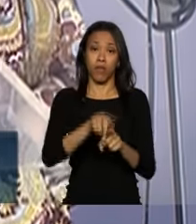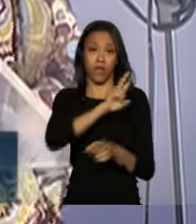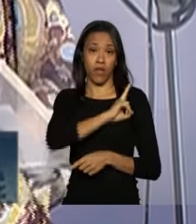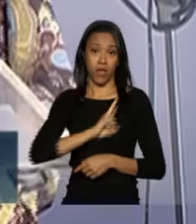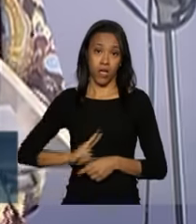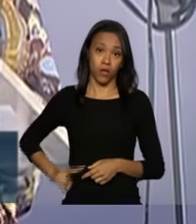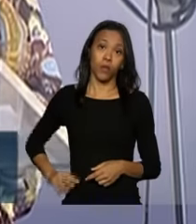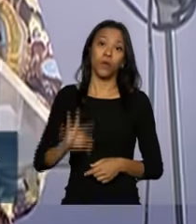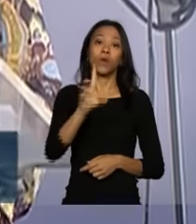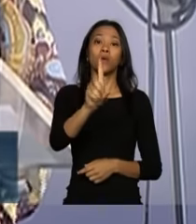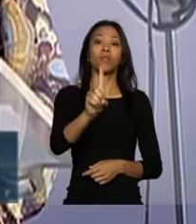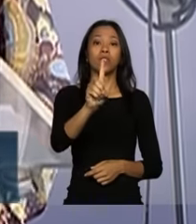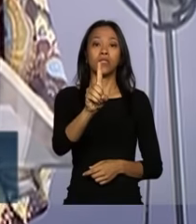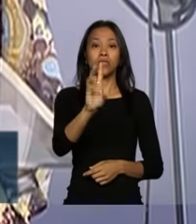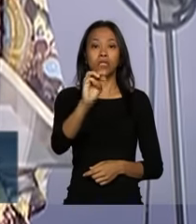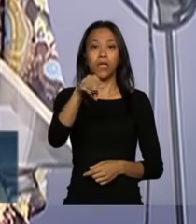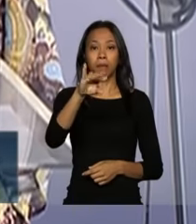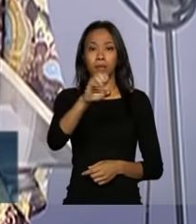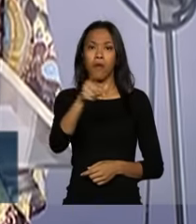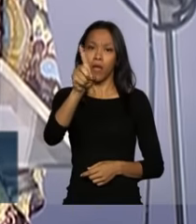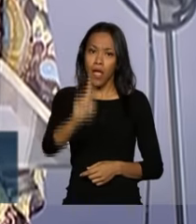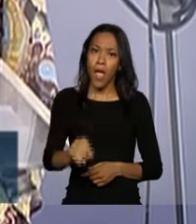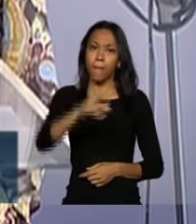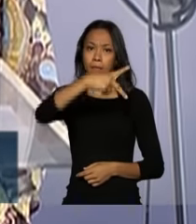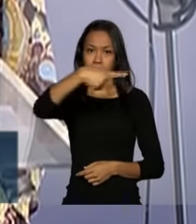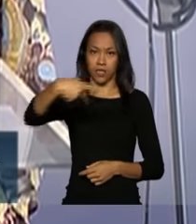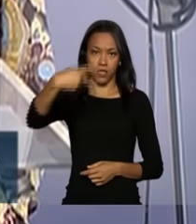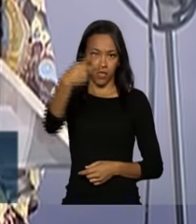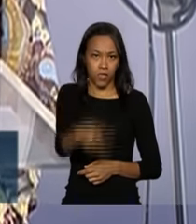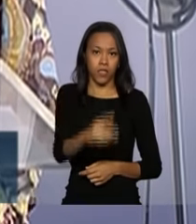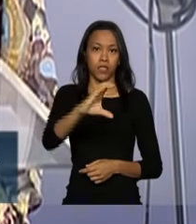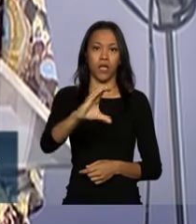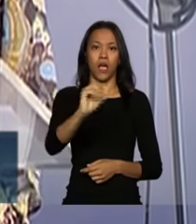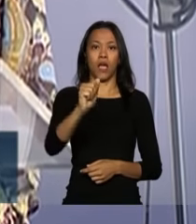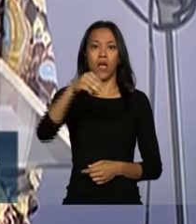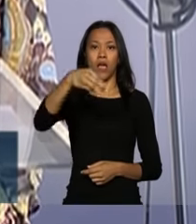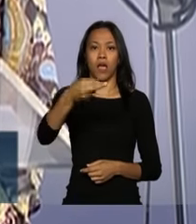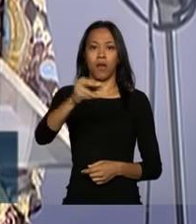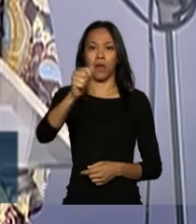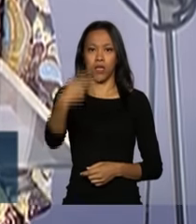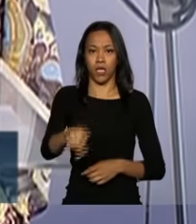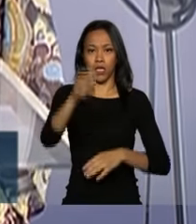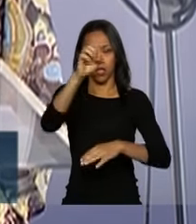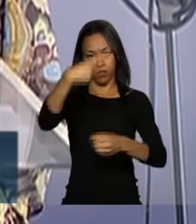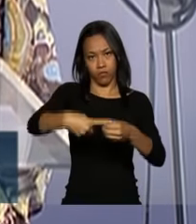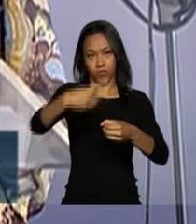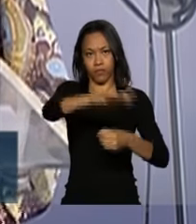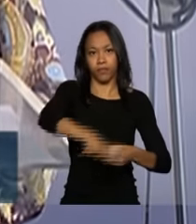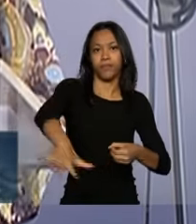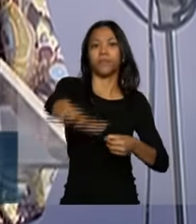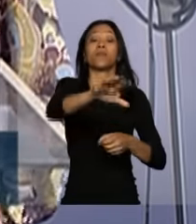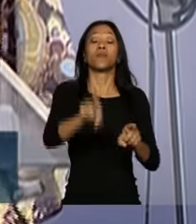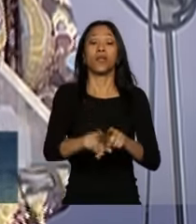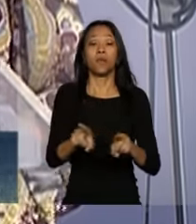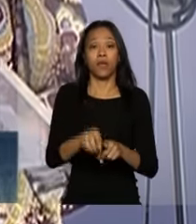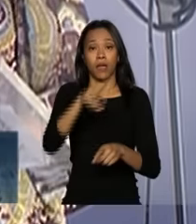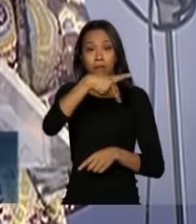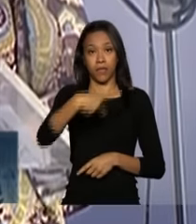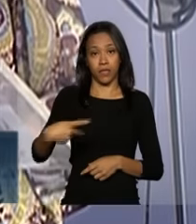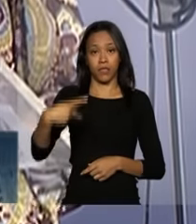Medrado, presidente da Câmara, aqui de Juazeiro. A presidente da Caixa, Miriam